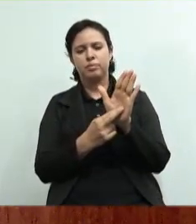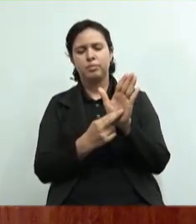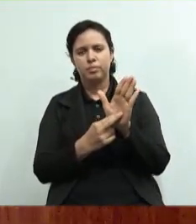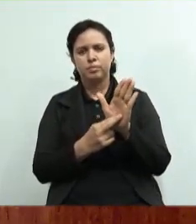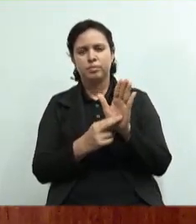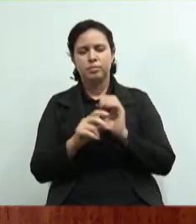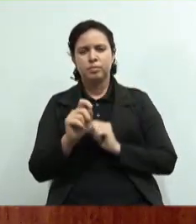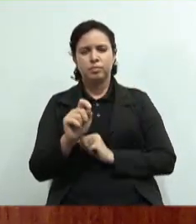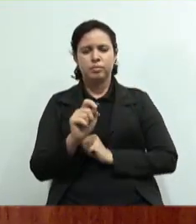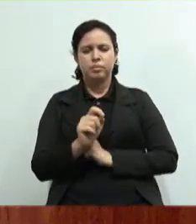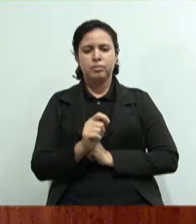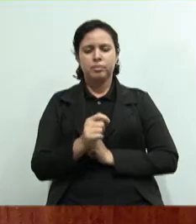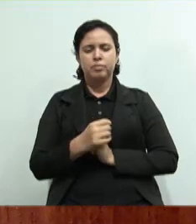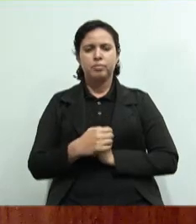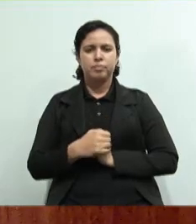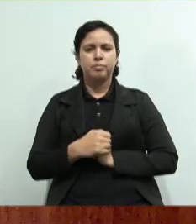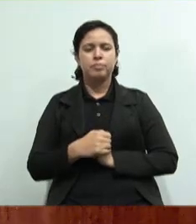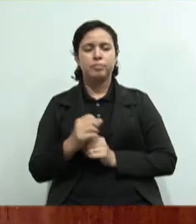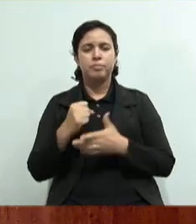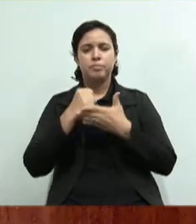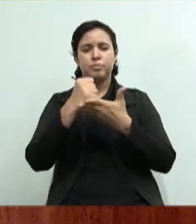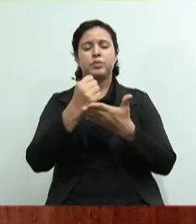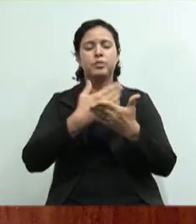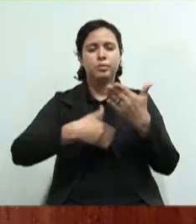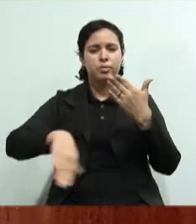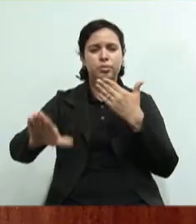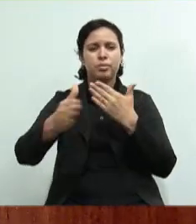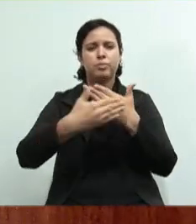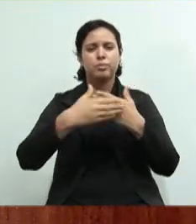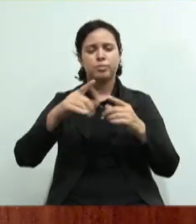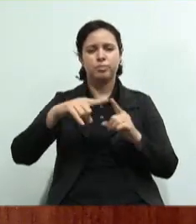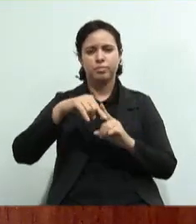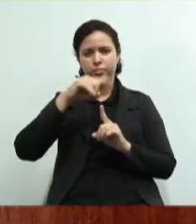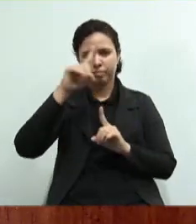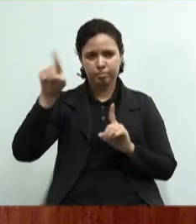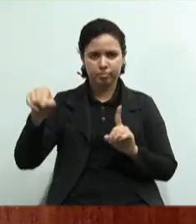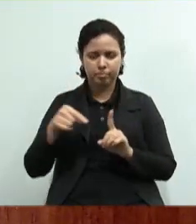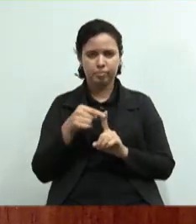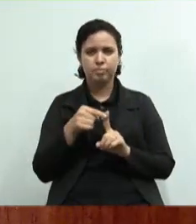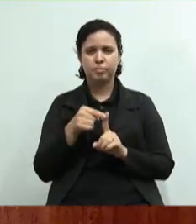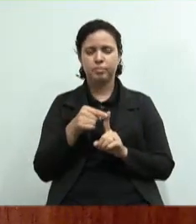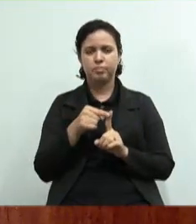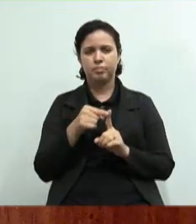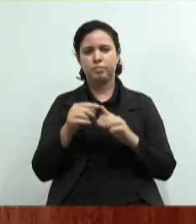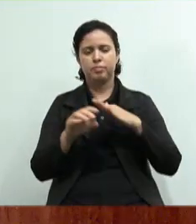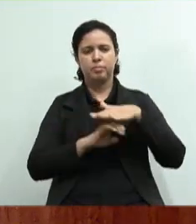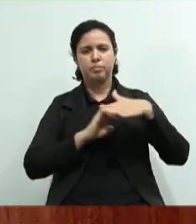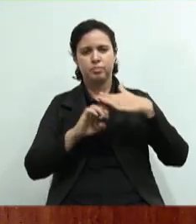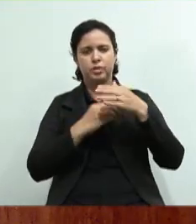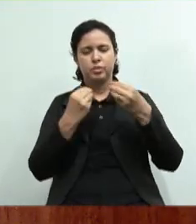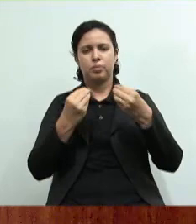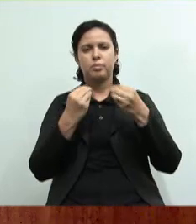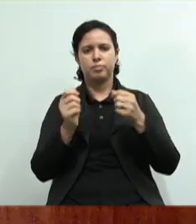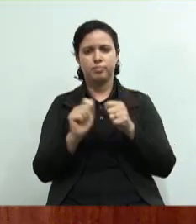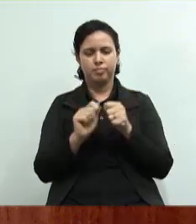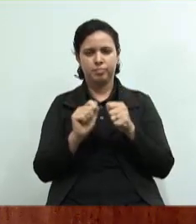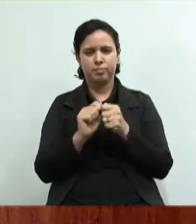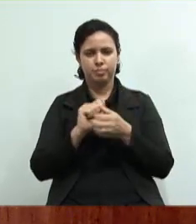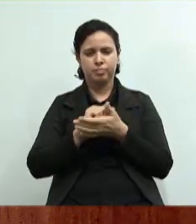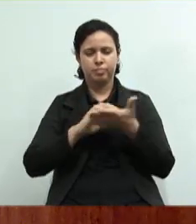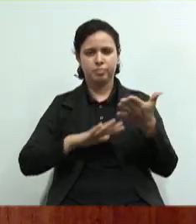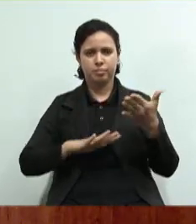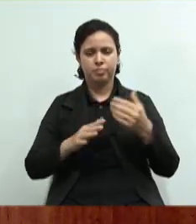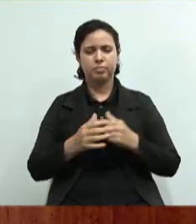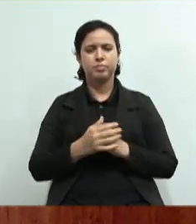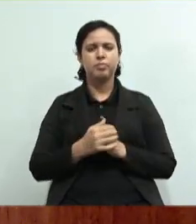pretende, que projeta todo o ciclo, né, da empresa, como é executada as tarefas. Uhum. Tem o